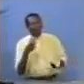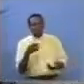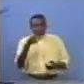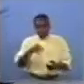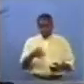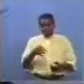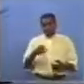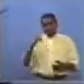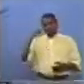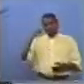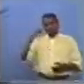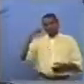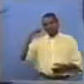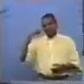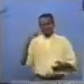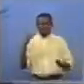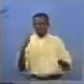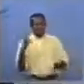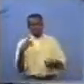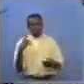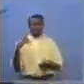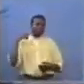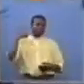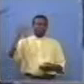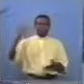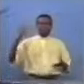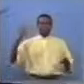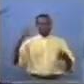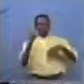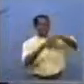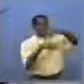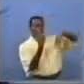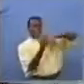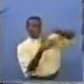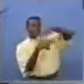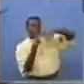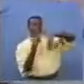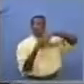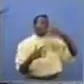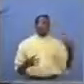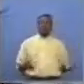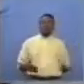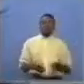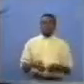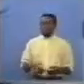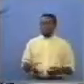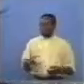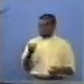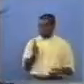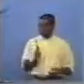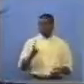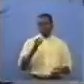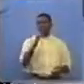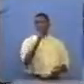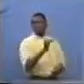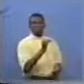As ideias dele já não batiam muito bem. Ele começava a falar uma coisa, já falava outra. E voltava sempre para falar que Deus é amor, que Deus